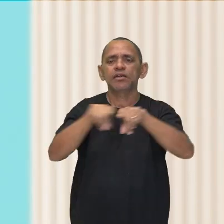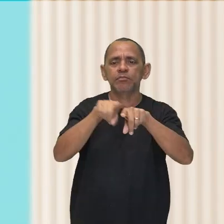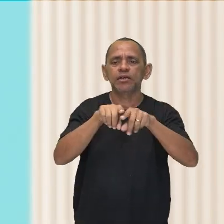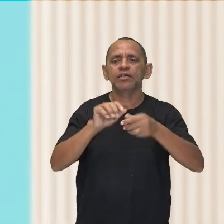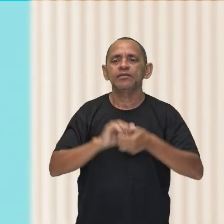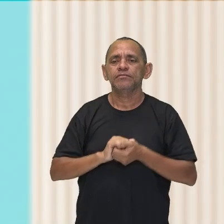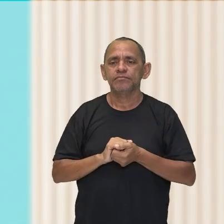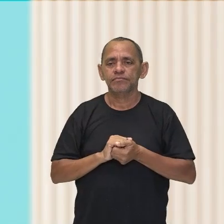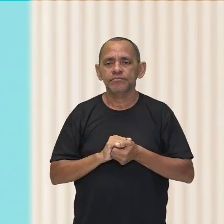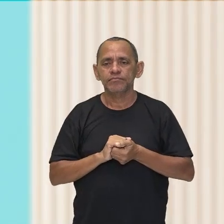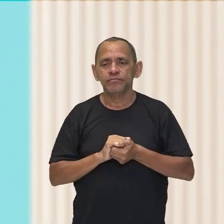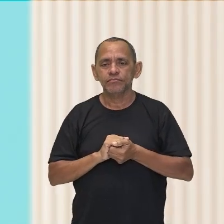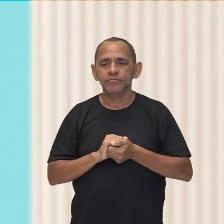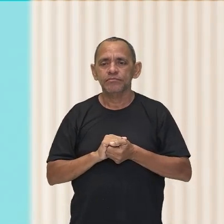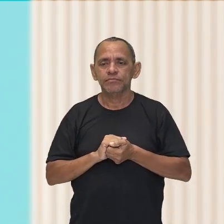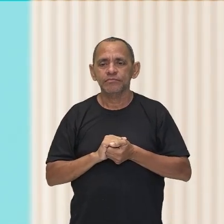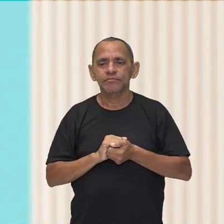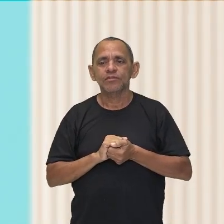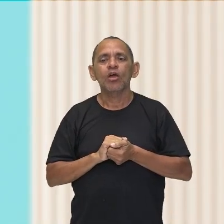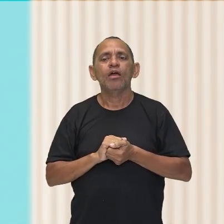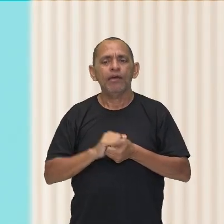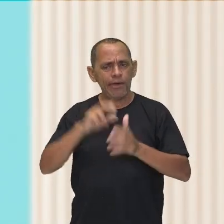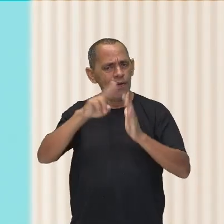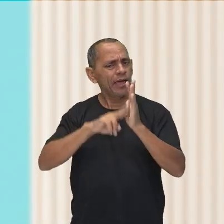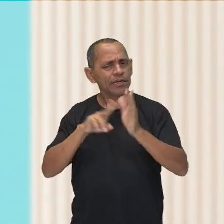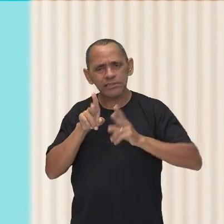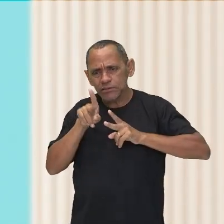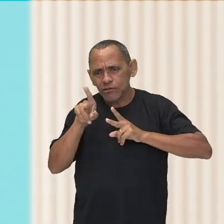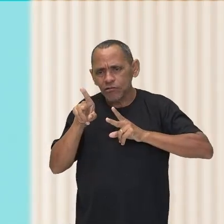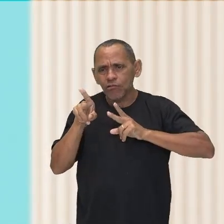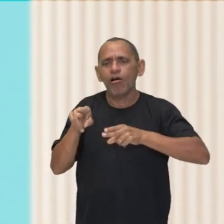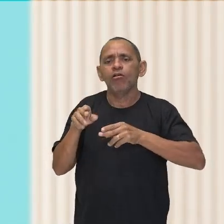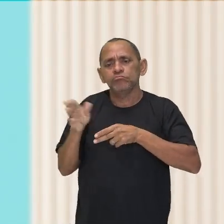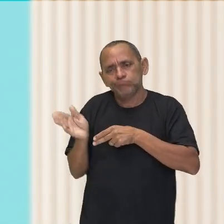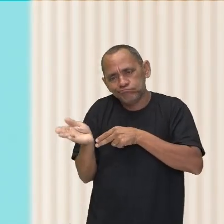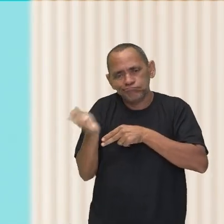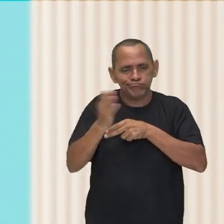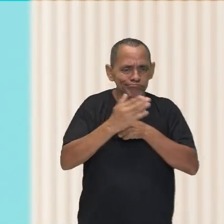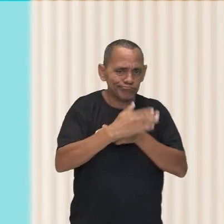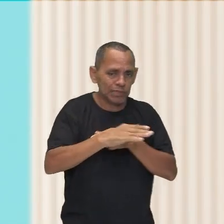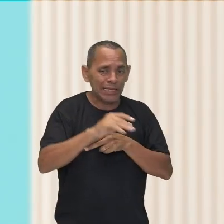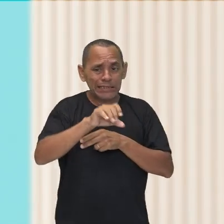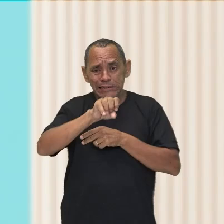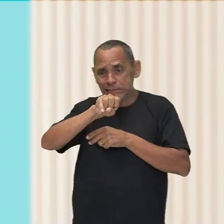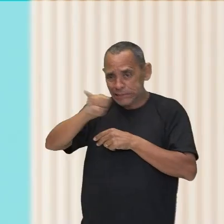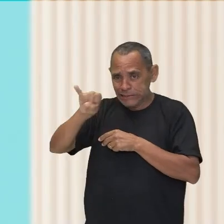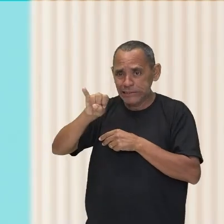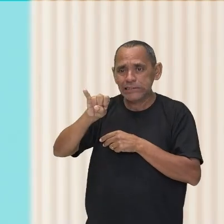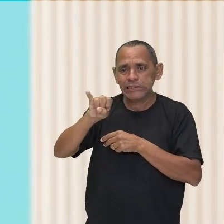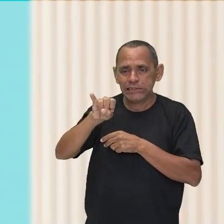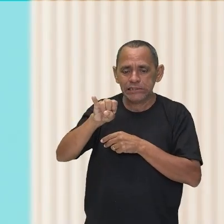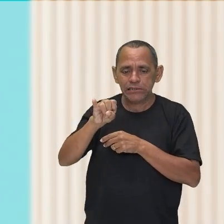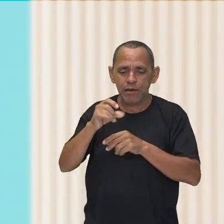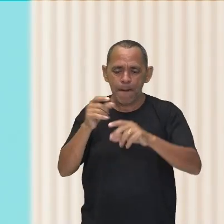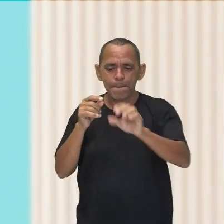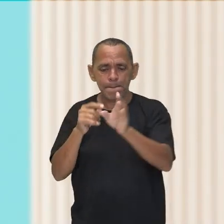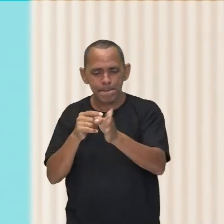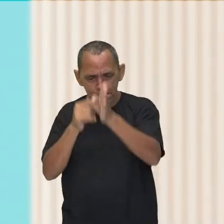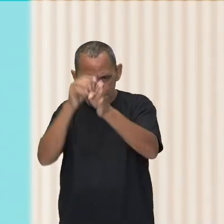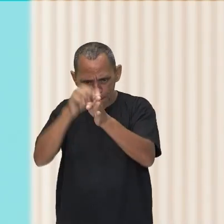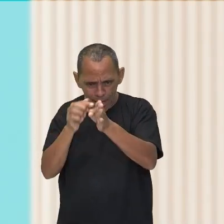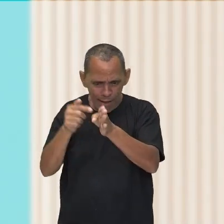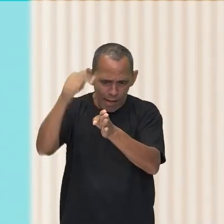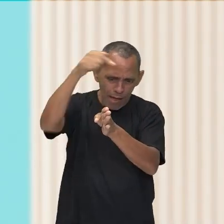que usar as mesmas regras do tênis de mesa, né? Se tocar no lado adversário e for para